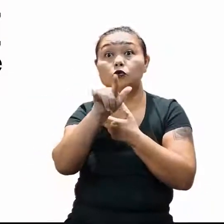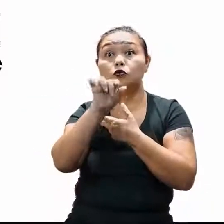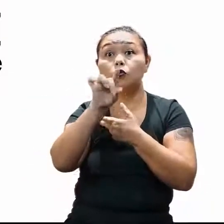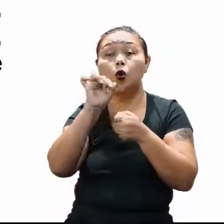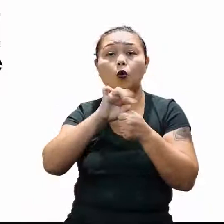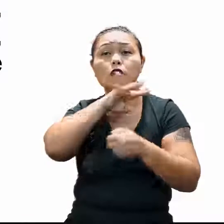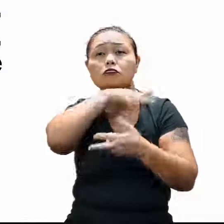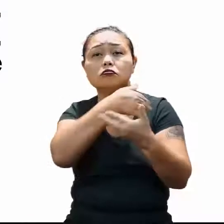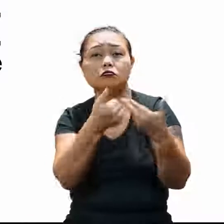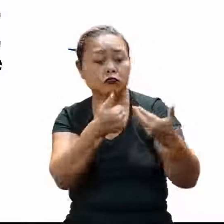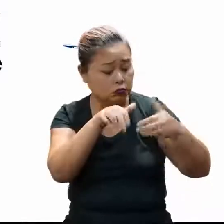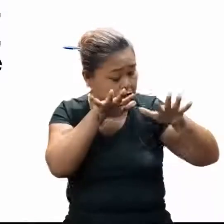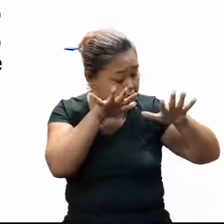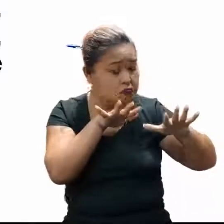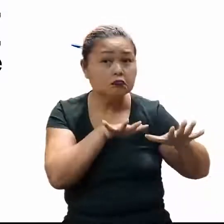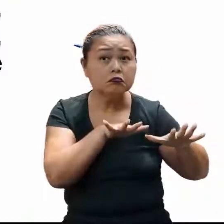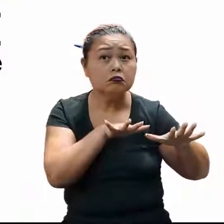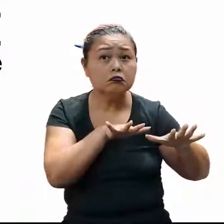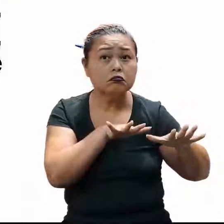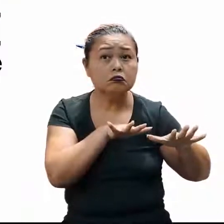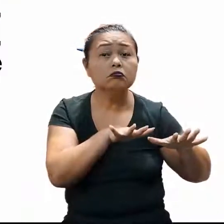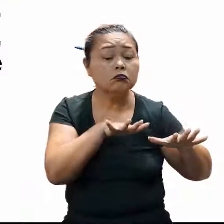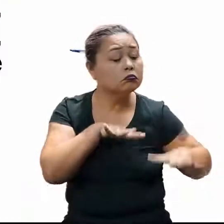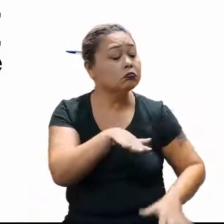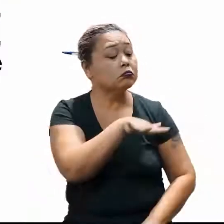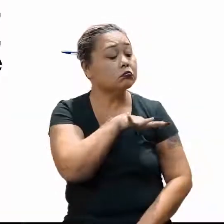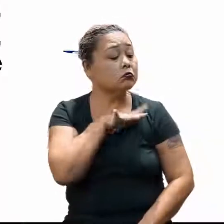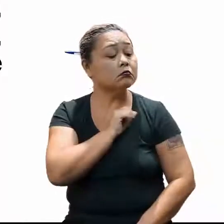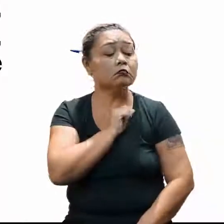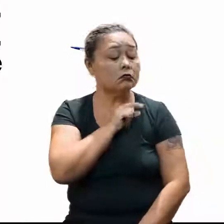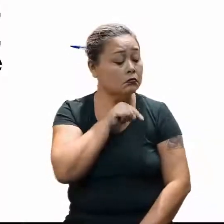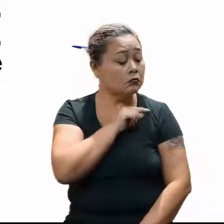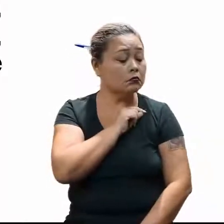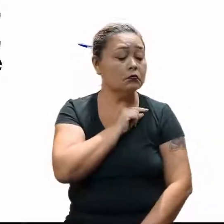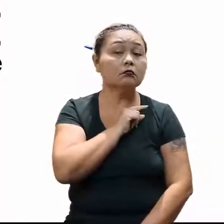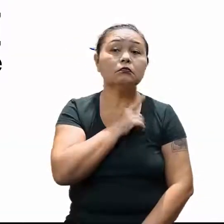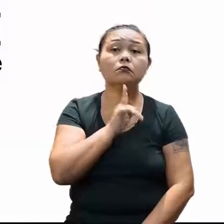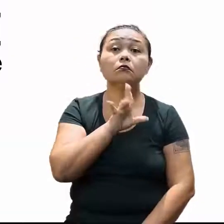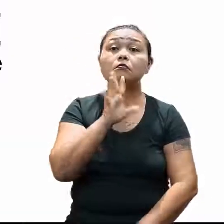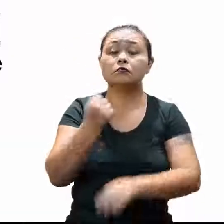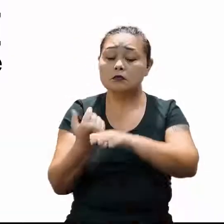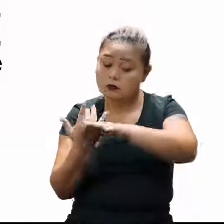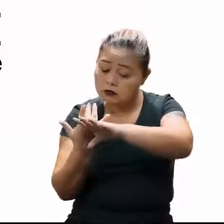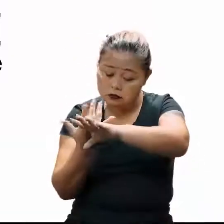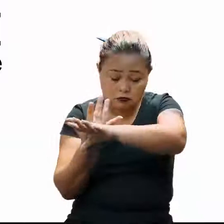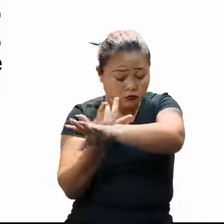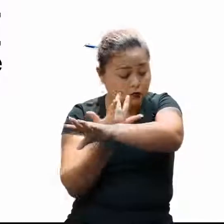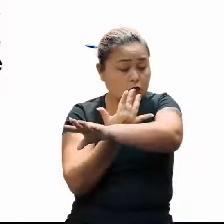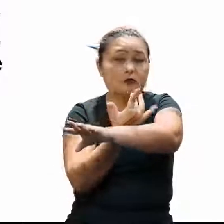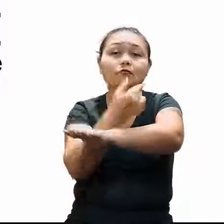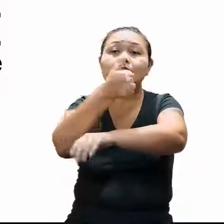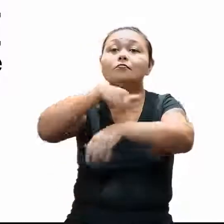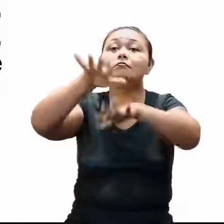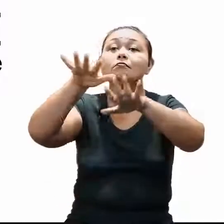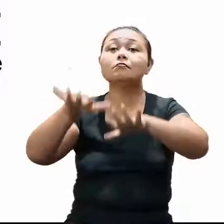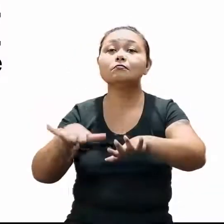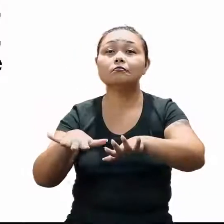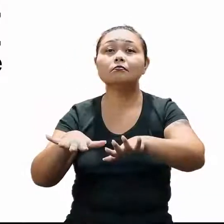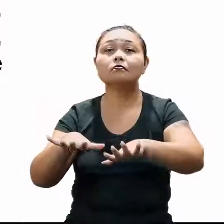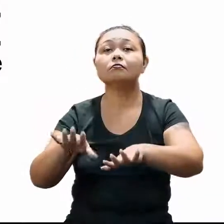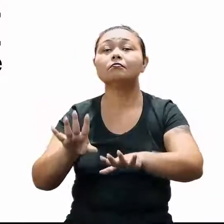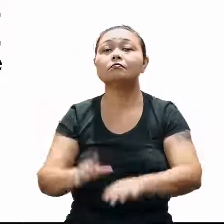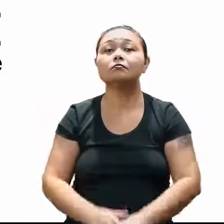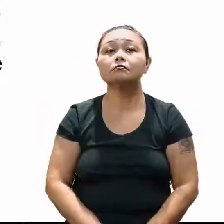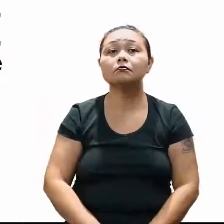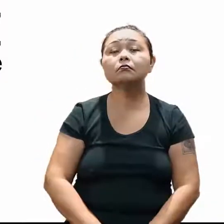Os animais que estavam nessa região, com as plantas que estavam nessa região, com